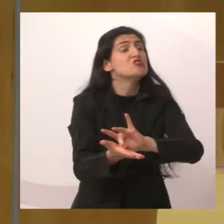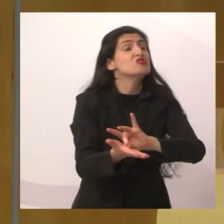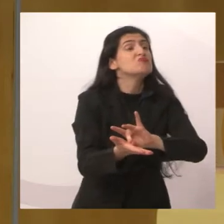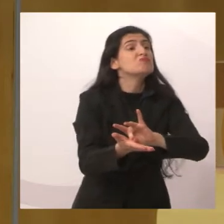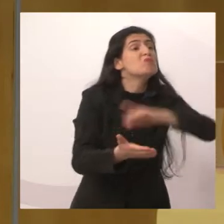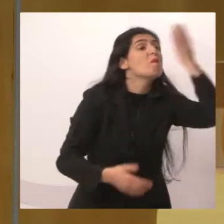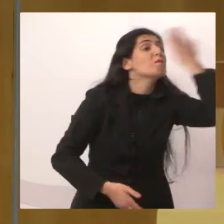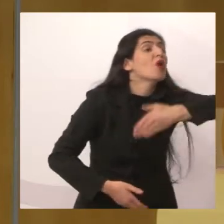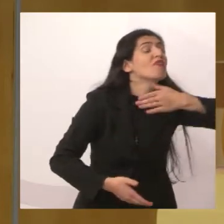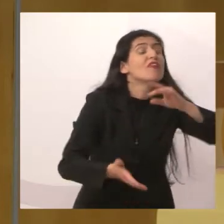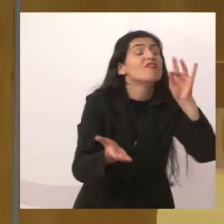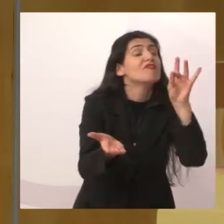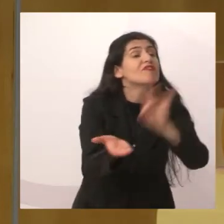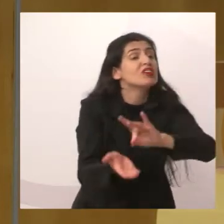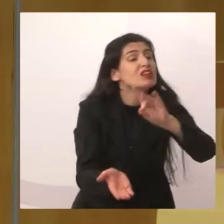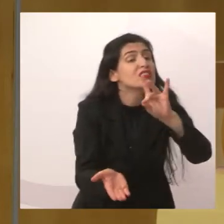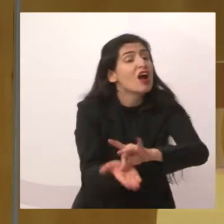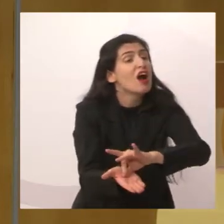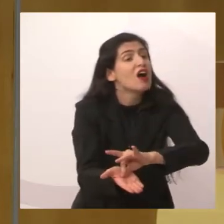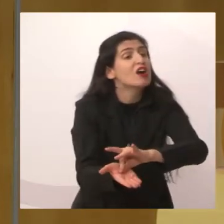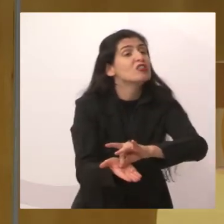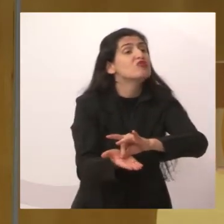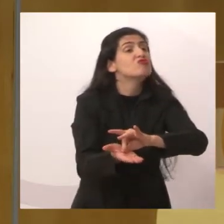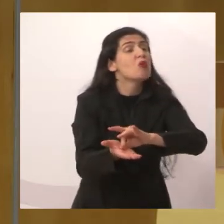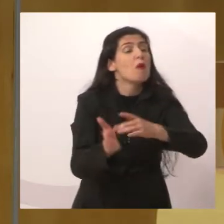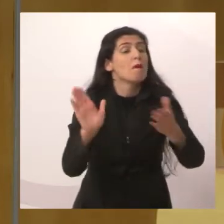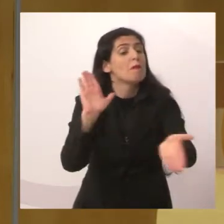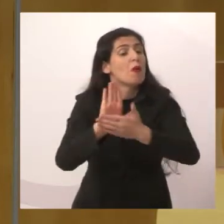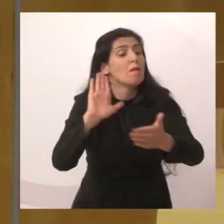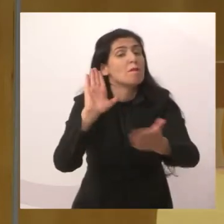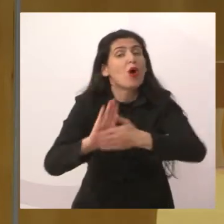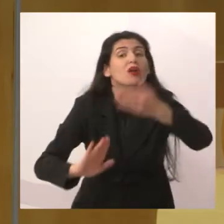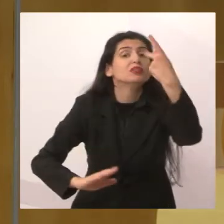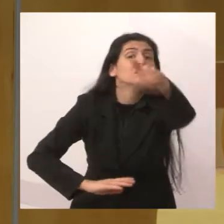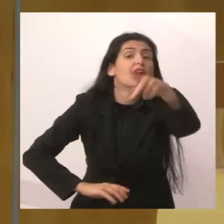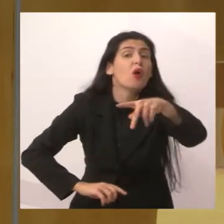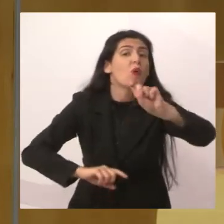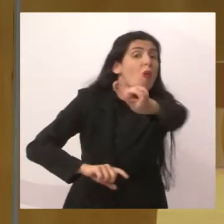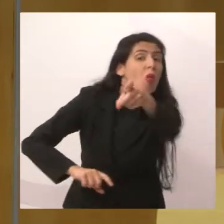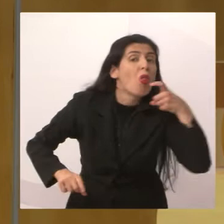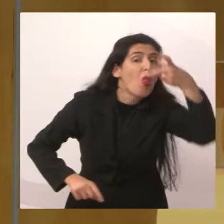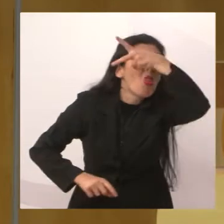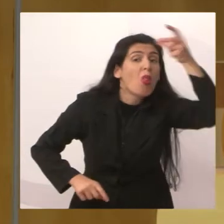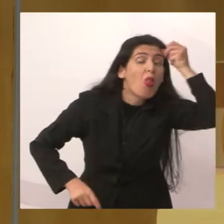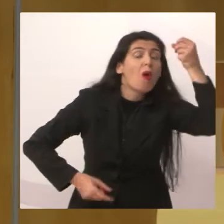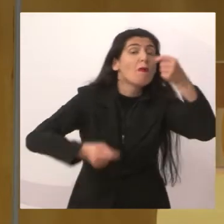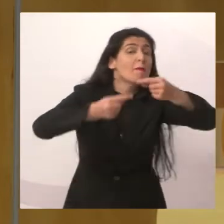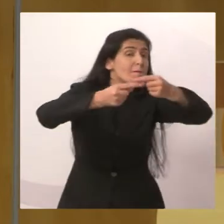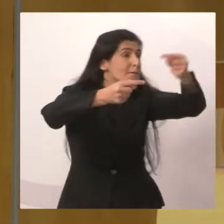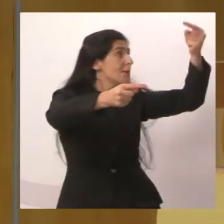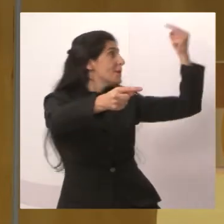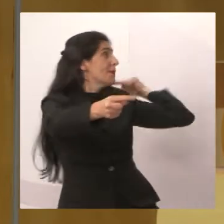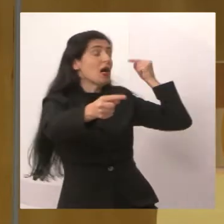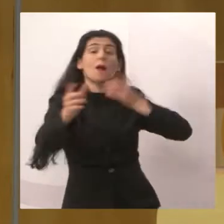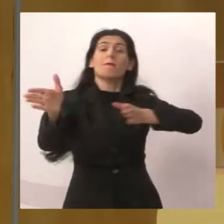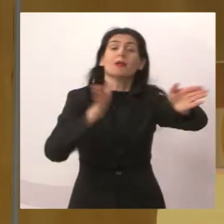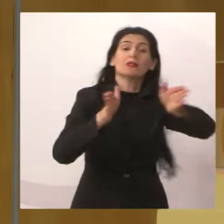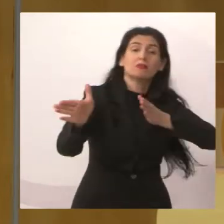senti bastante contemplado pela defesa que o vereador Arildo fez, mas quero aqui